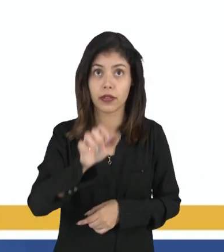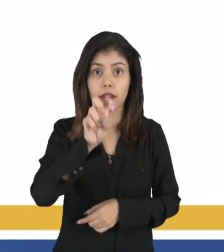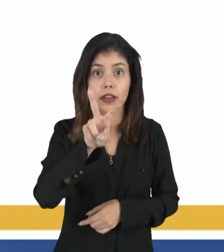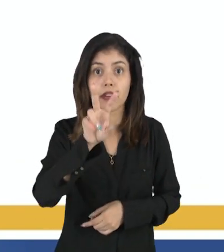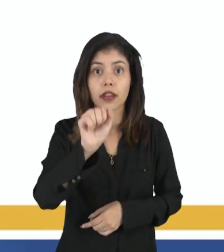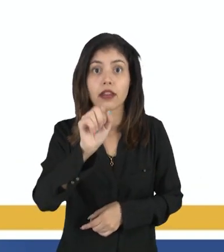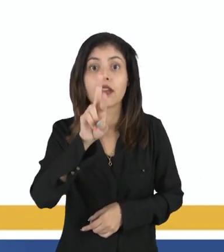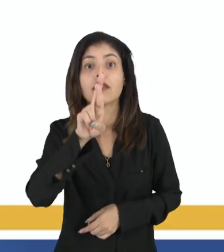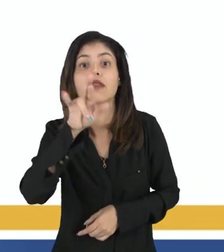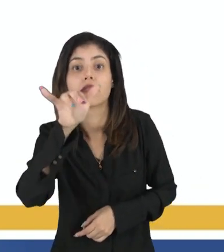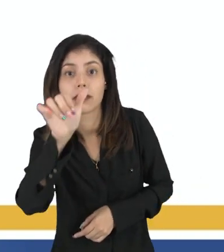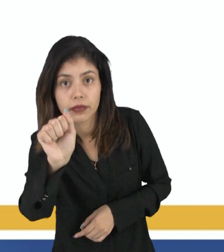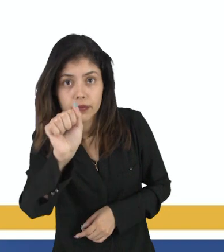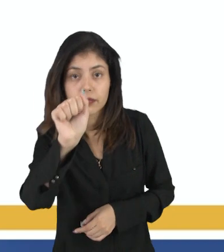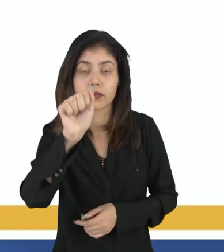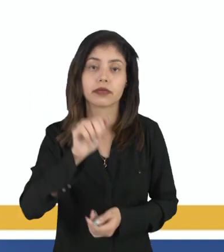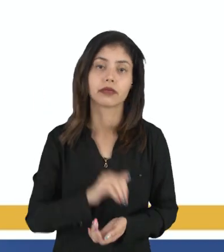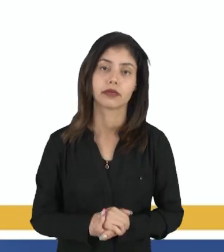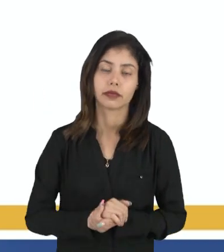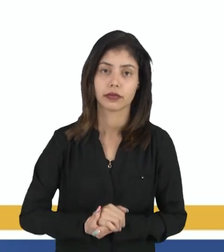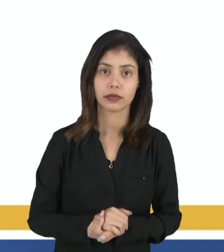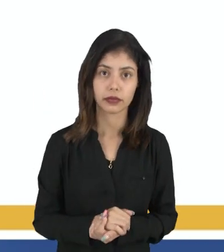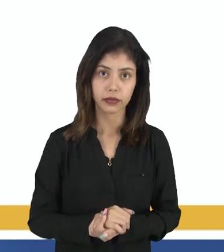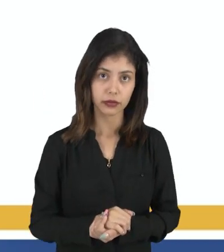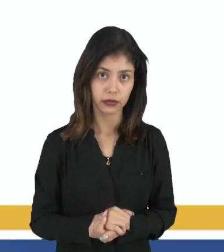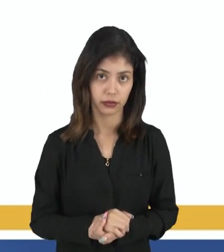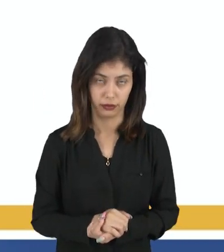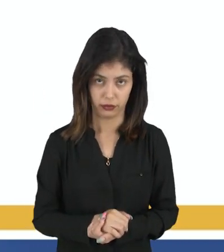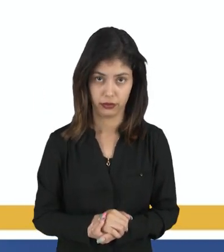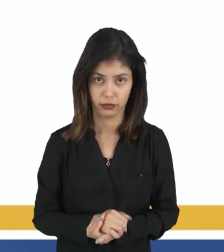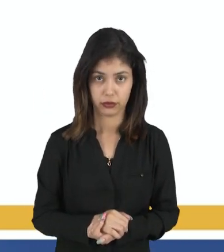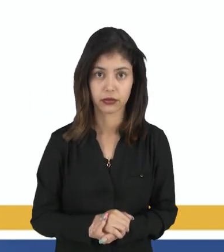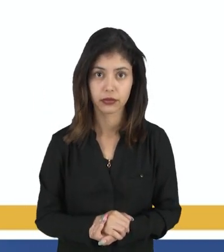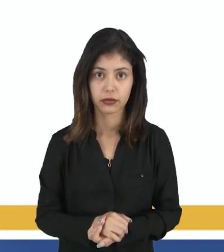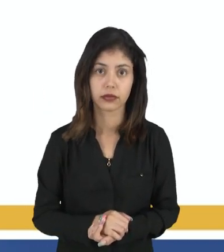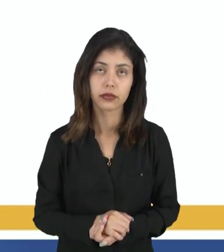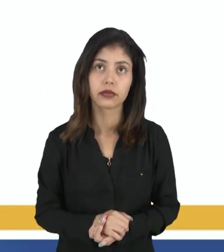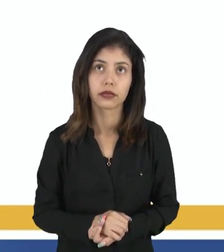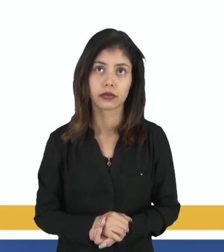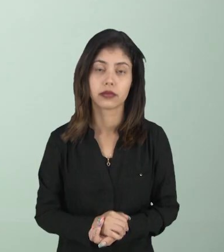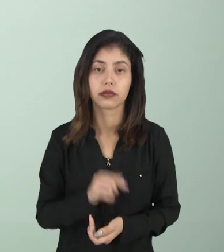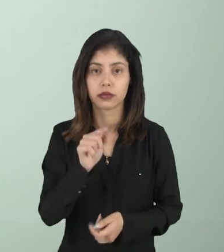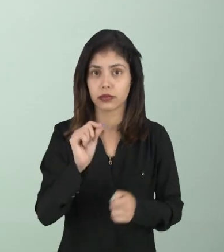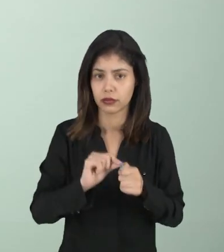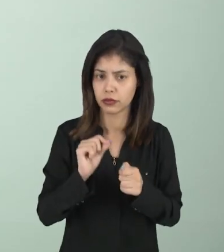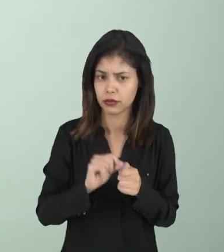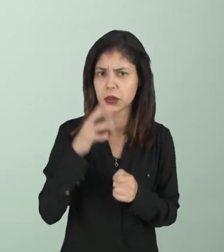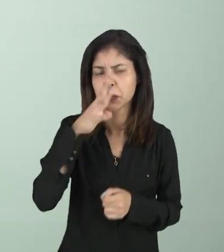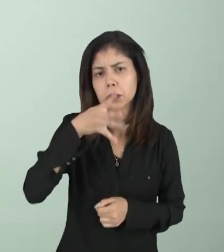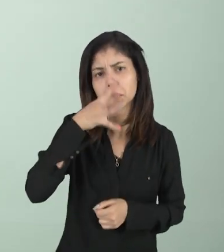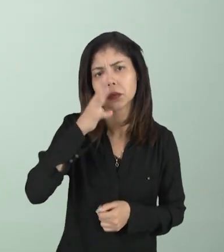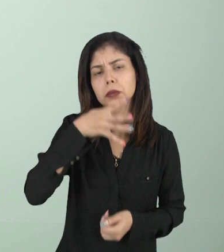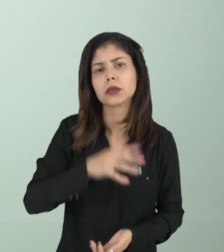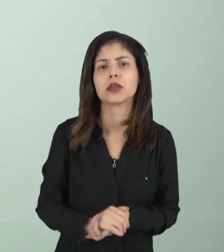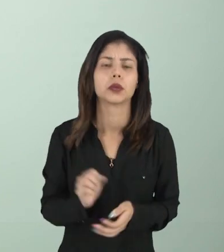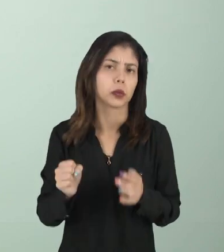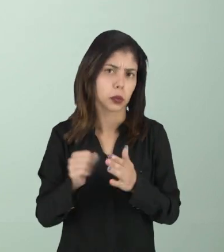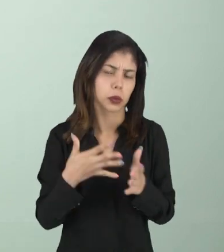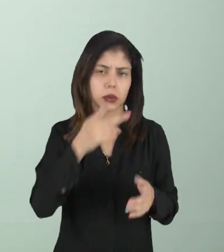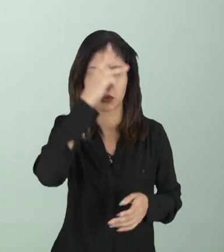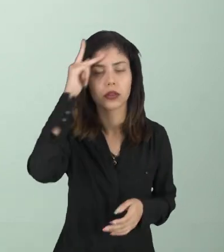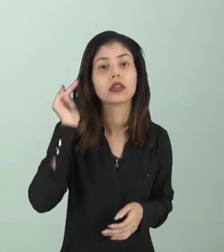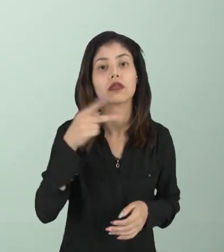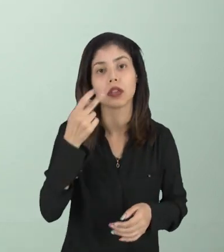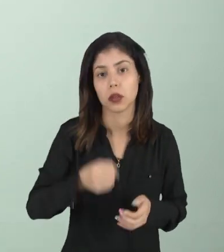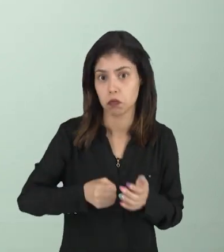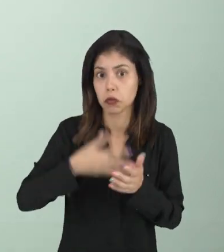correta de ela falar nesse contexto seria varia. Essa charge, gente, faz uma crítica de que muitas pessoas